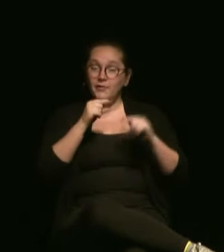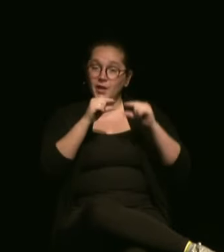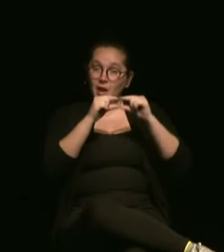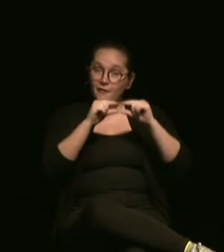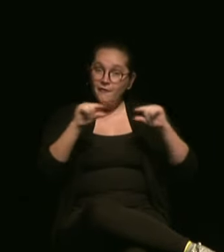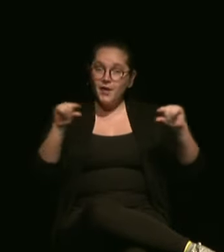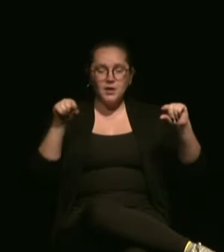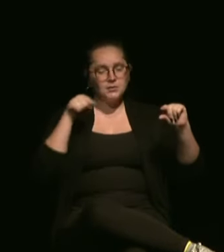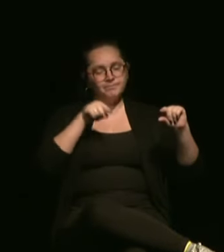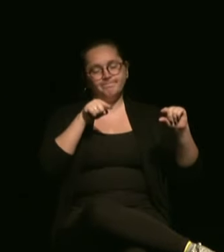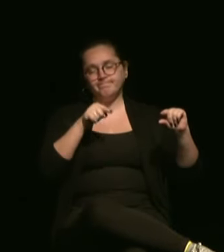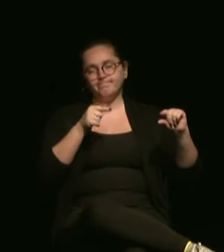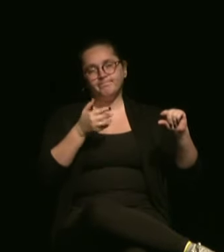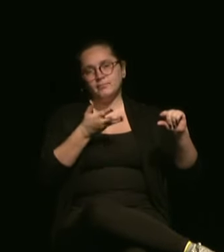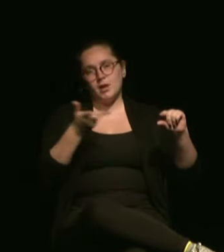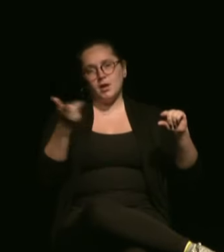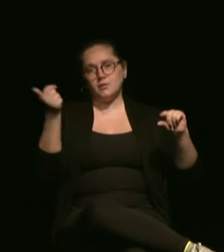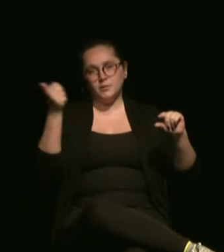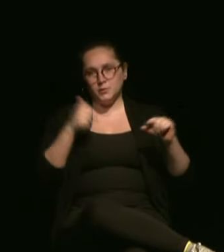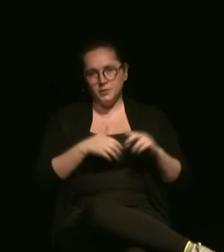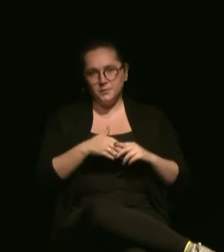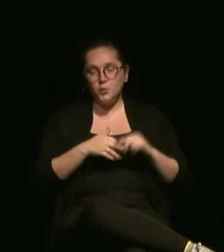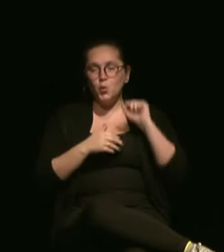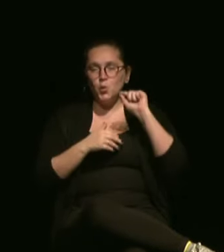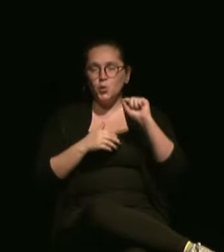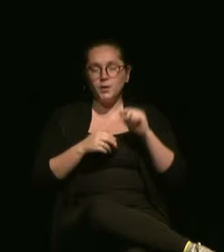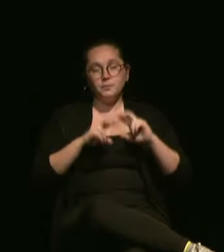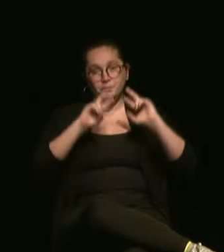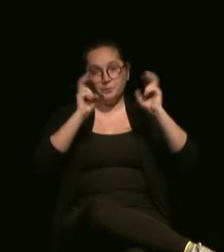absolutamente extraordinária, aspas: